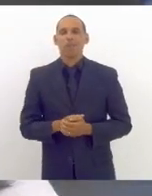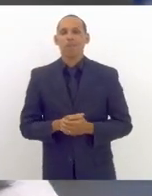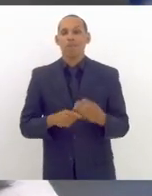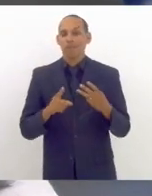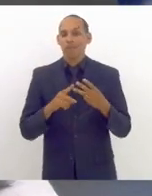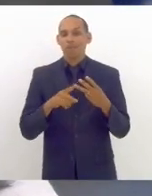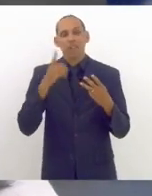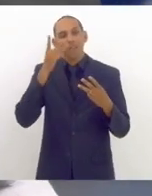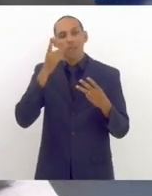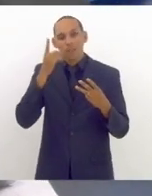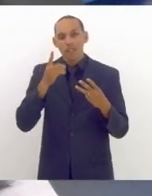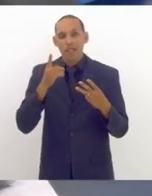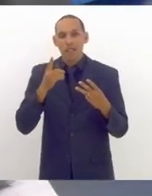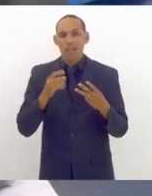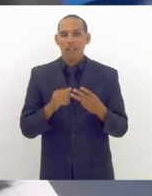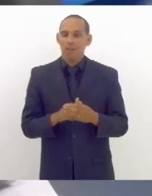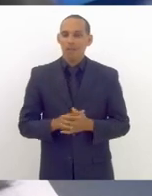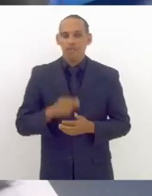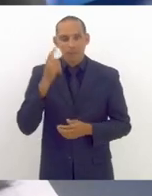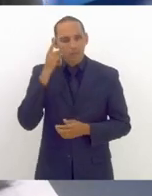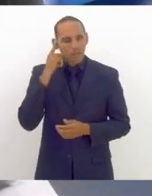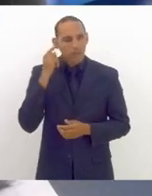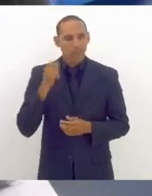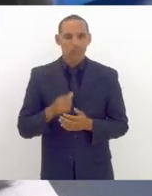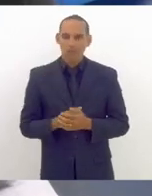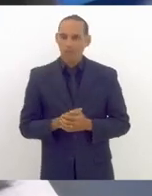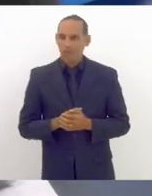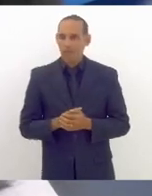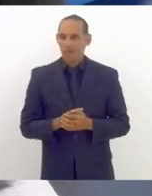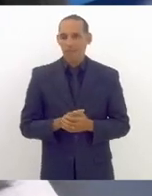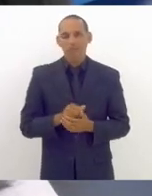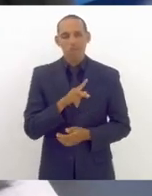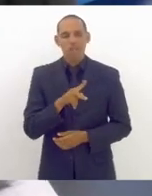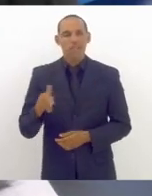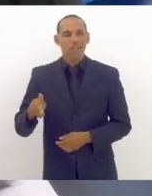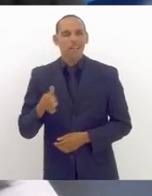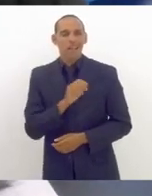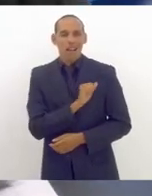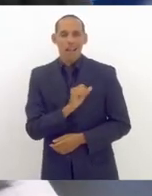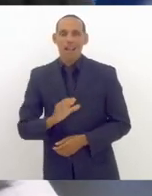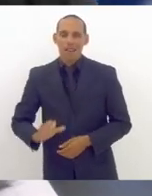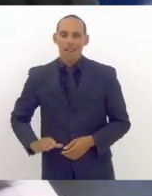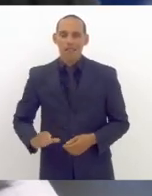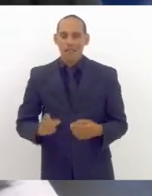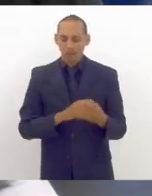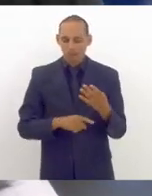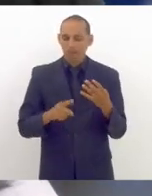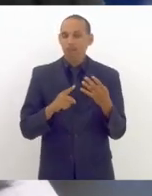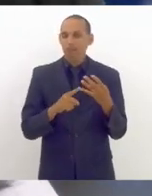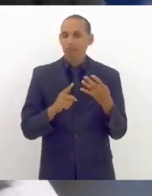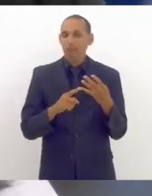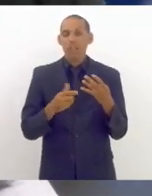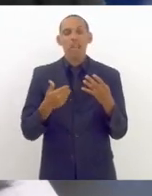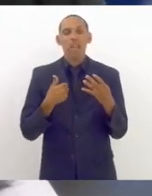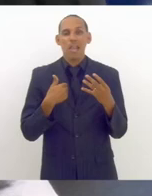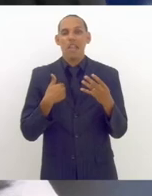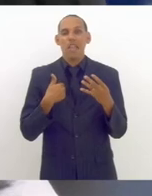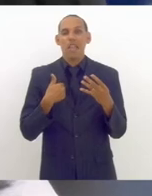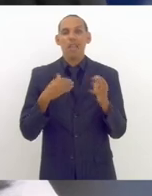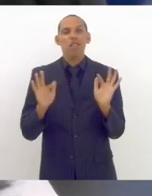o deputado André presidente da Assembleia e depois eu vou